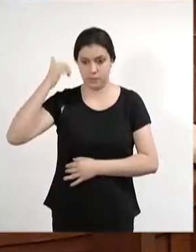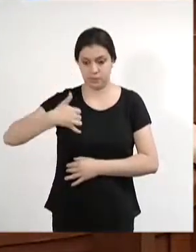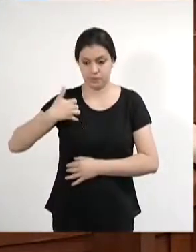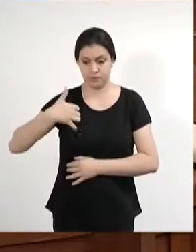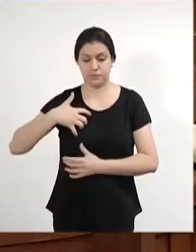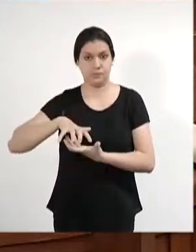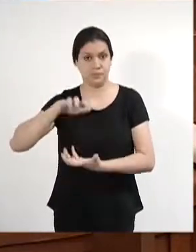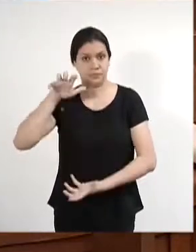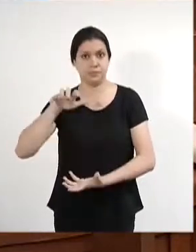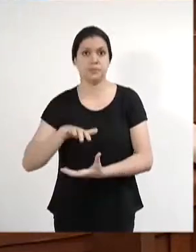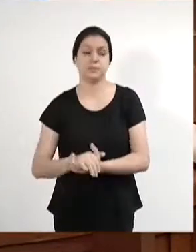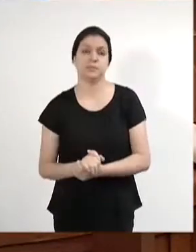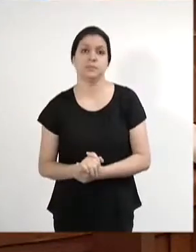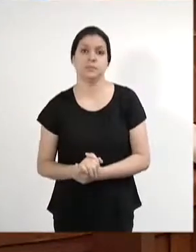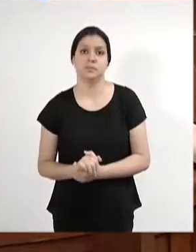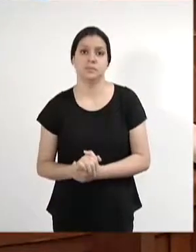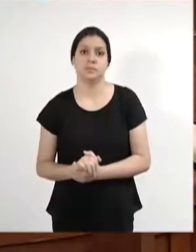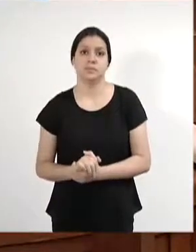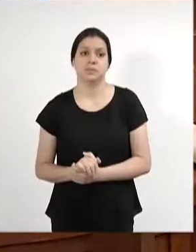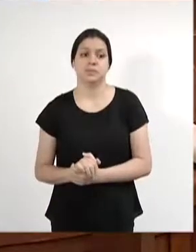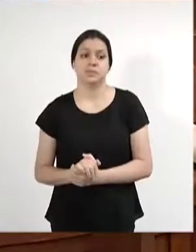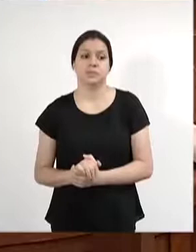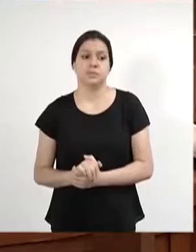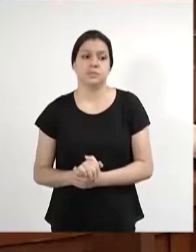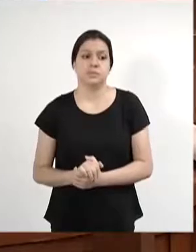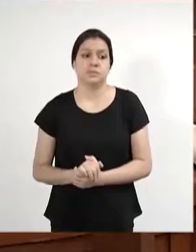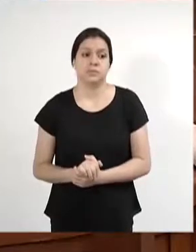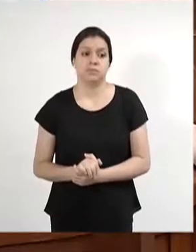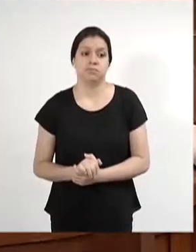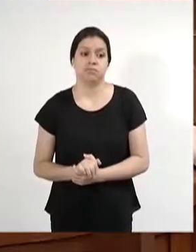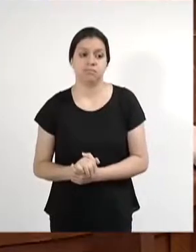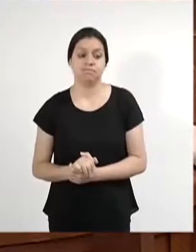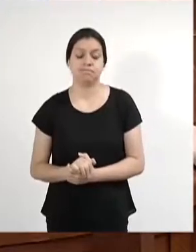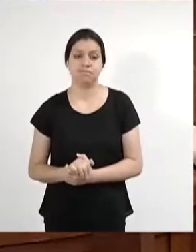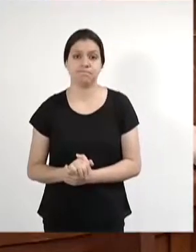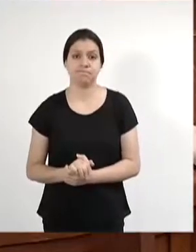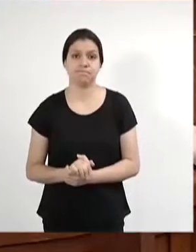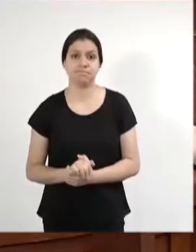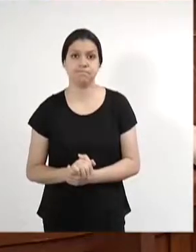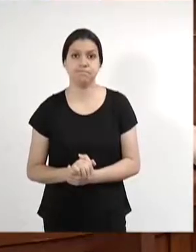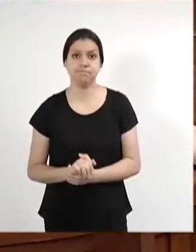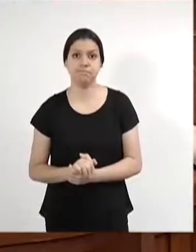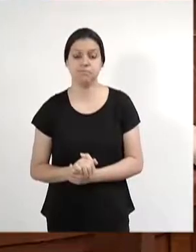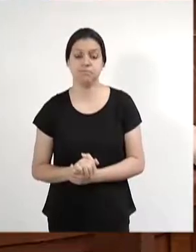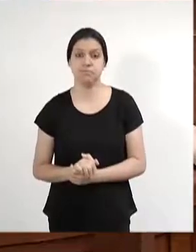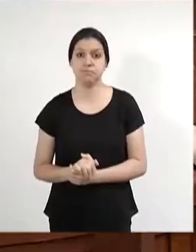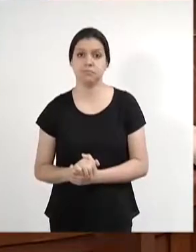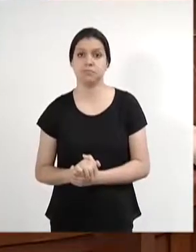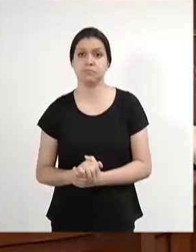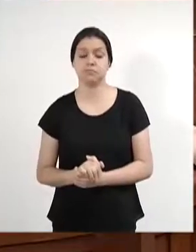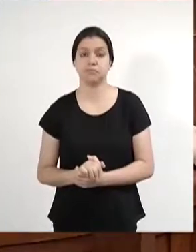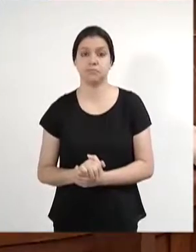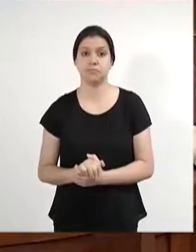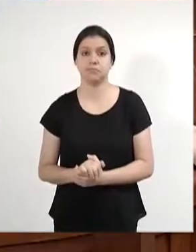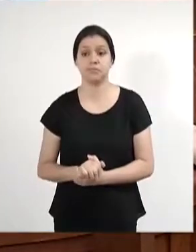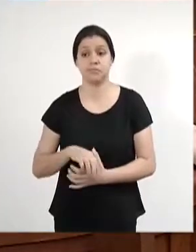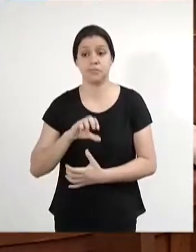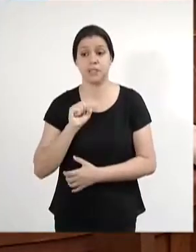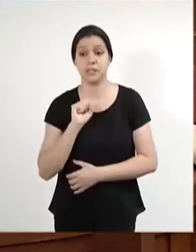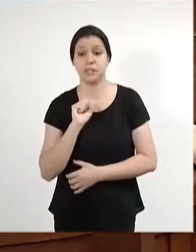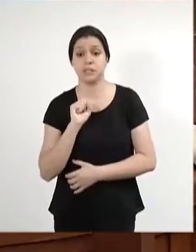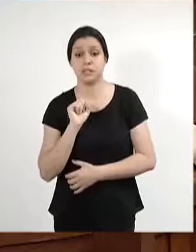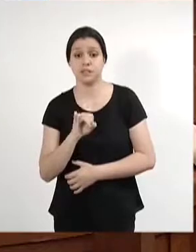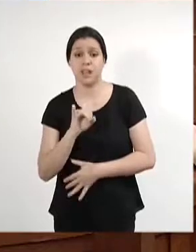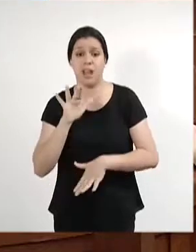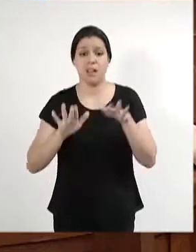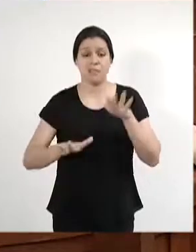idosa quando ela se encontra em uma etapa da vida, muitas vezes não tem